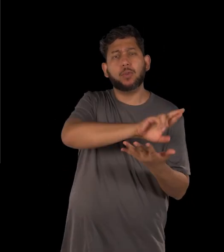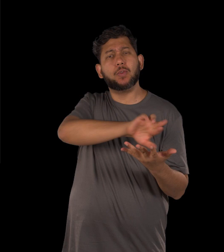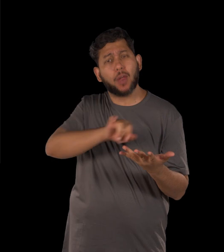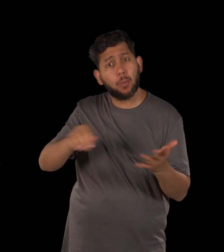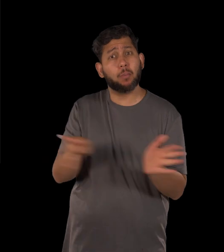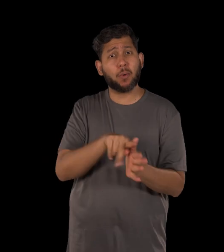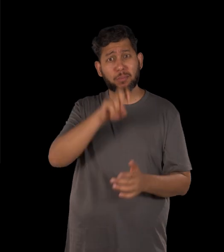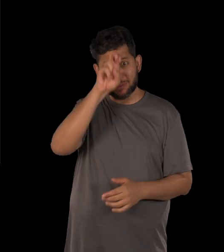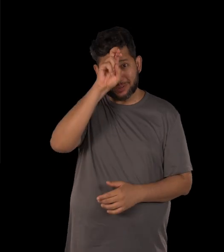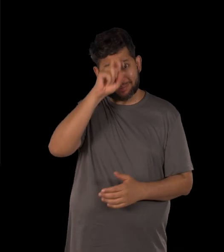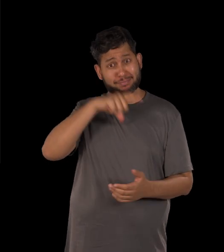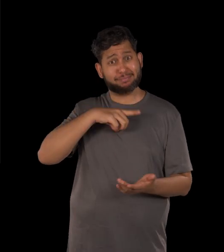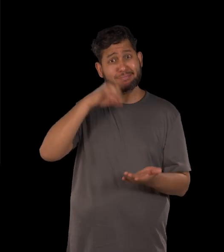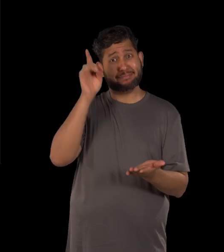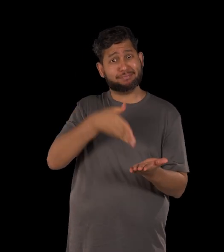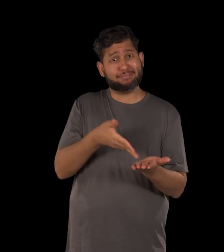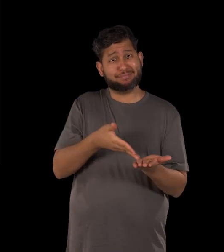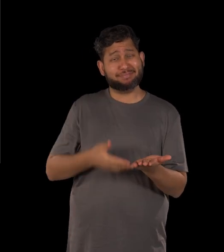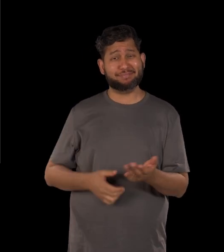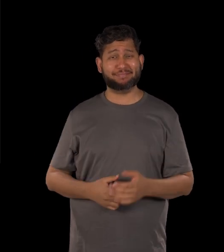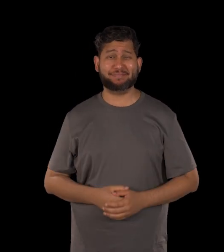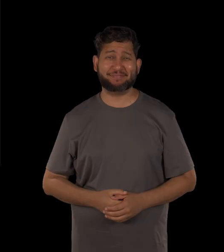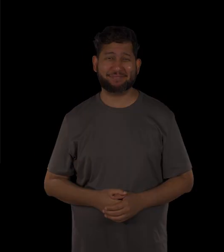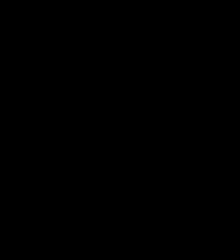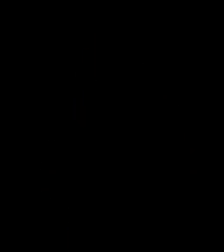e prescrições de remédios.